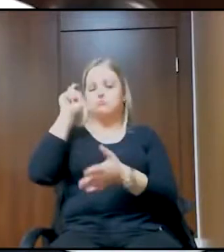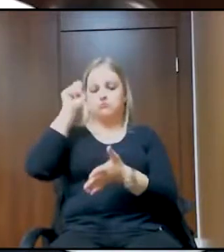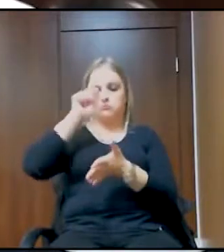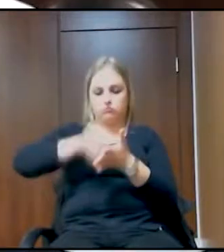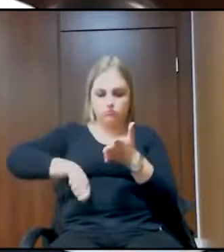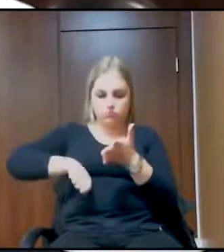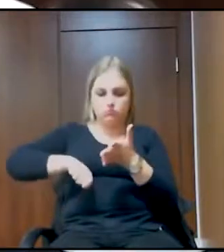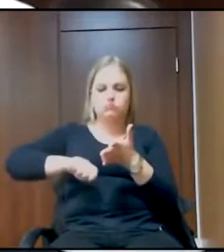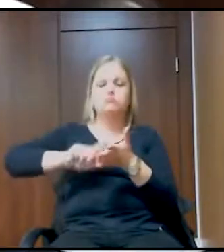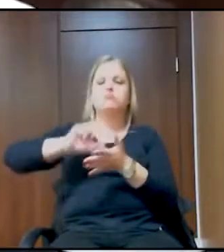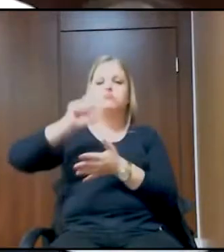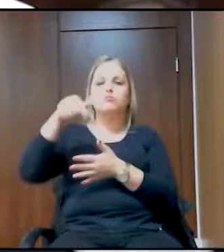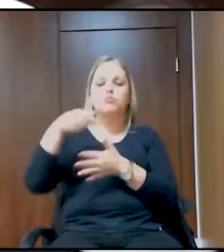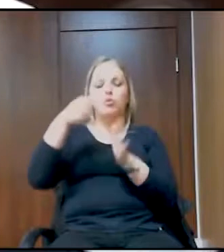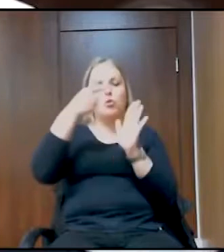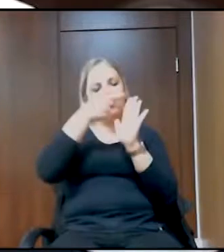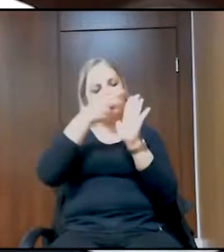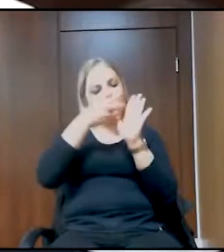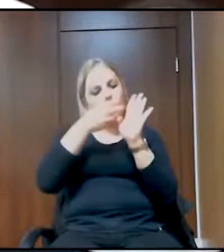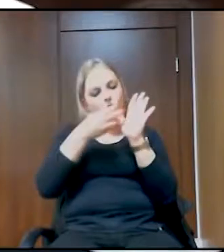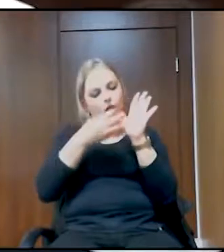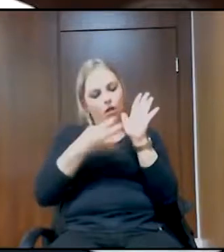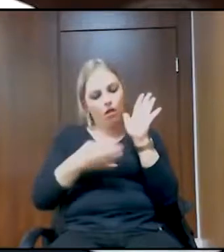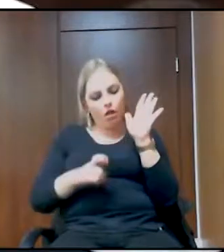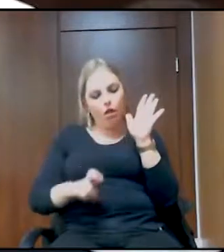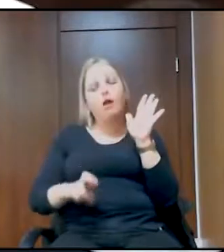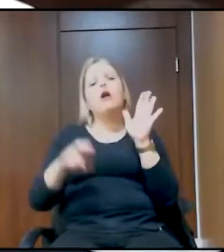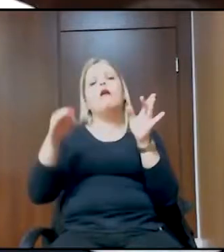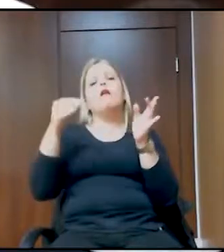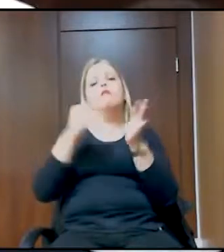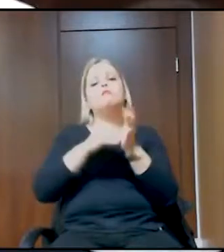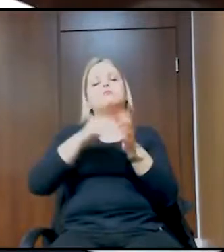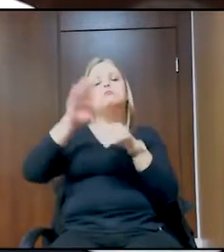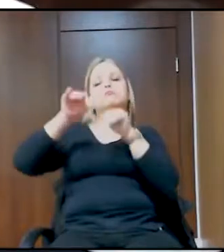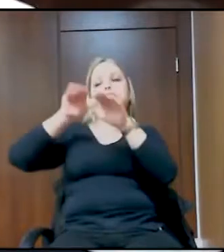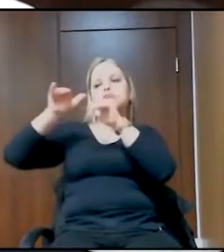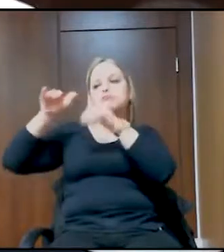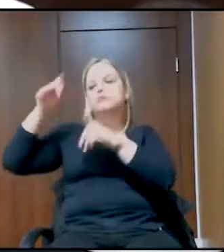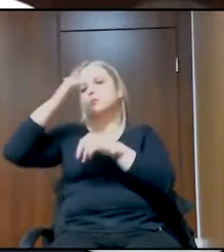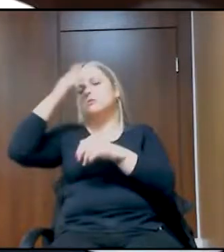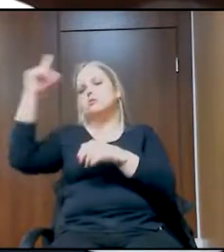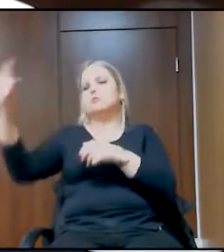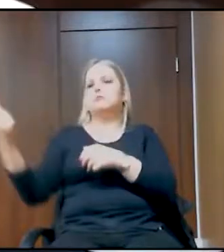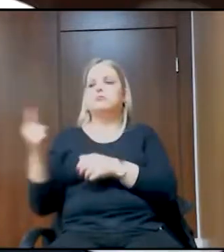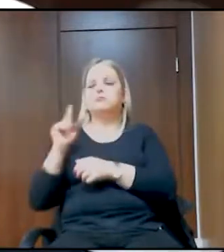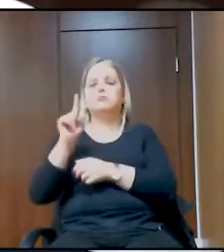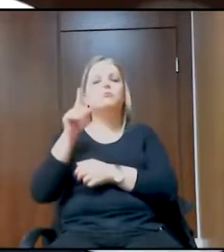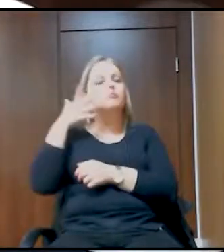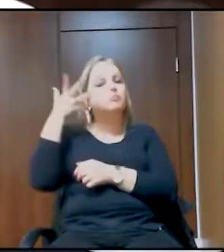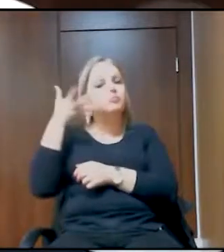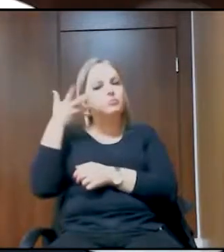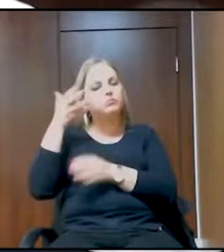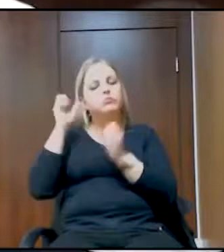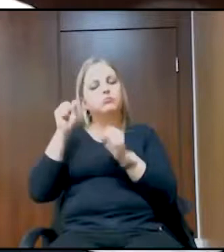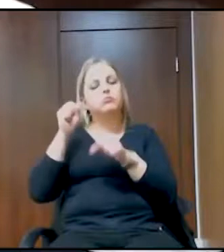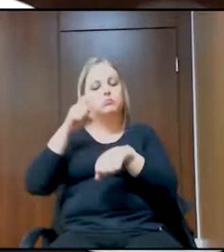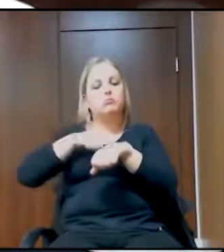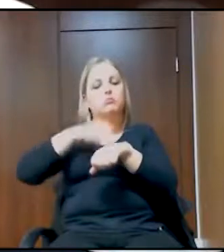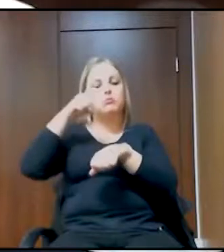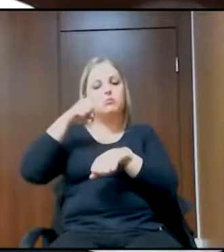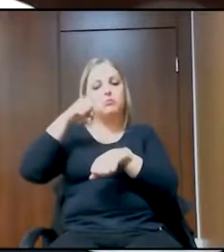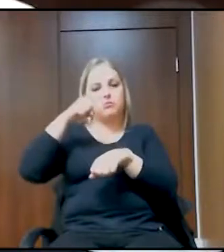respeitada a ordem de inscrição, a categoria ou a natureza da intervenção e a limitação do tempo, conforme disciplinado no presente